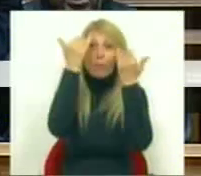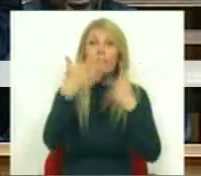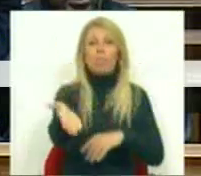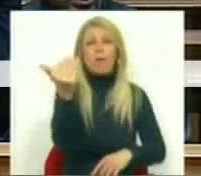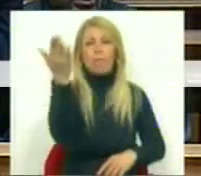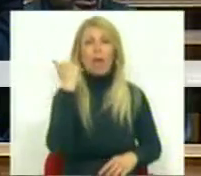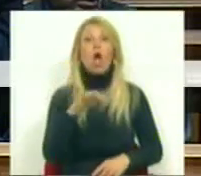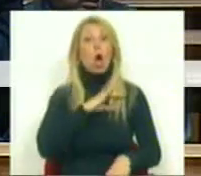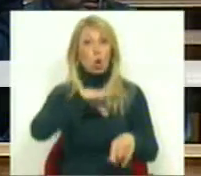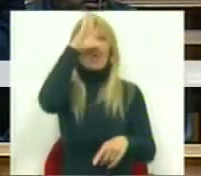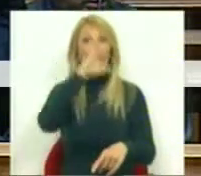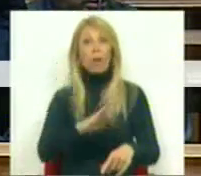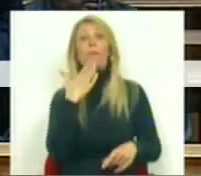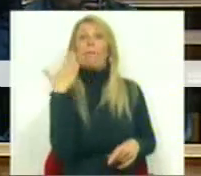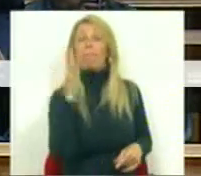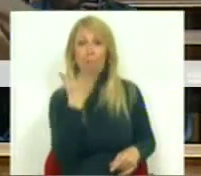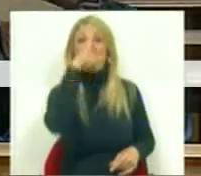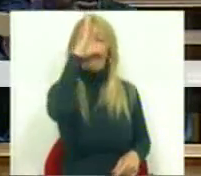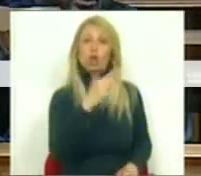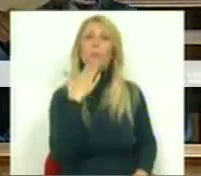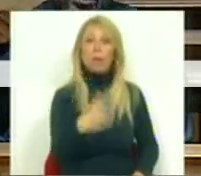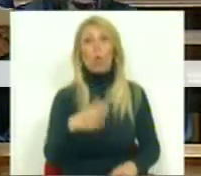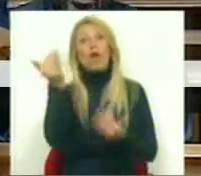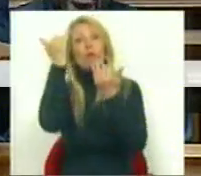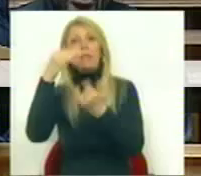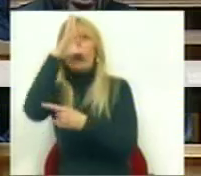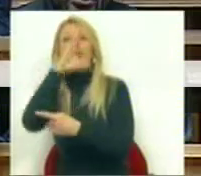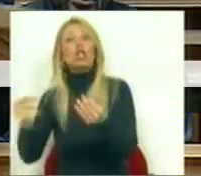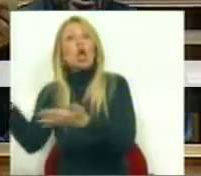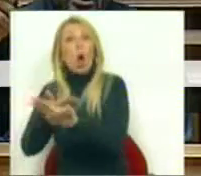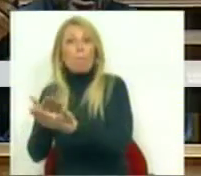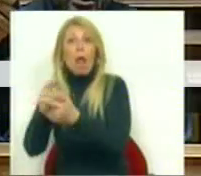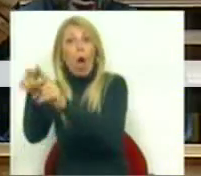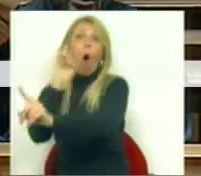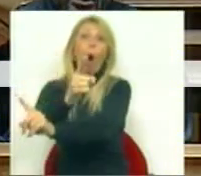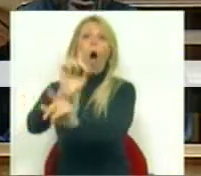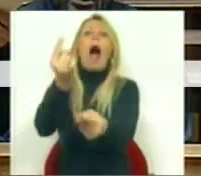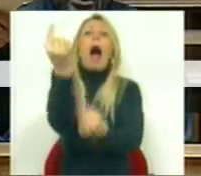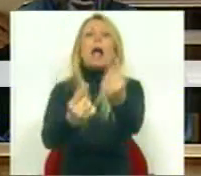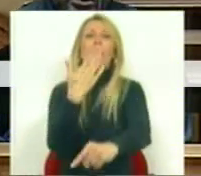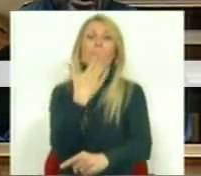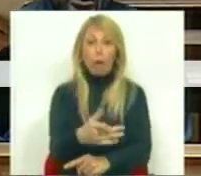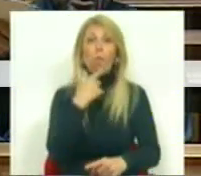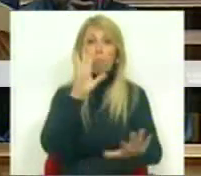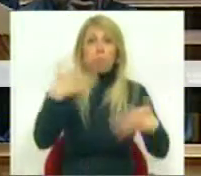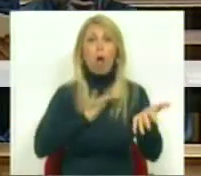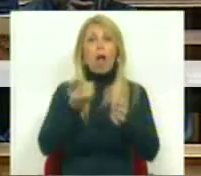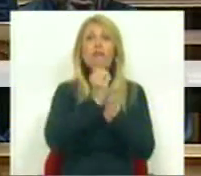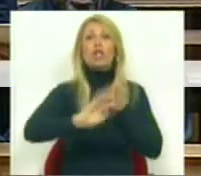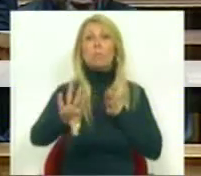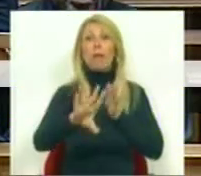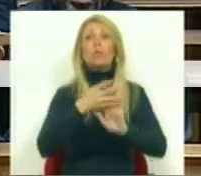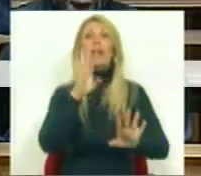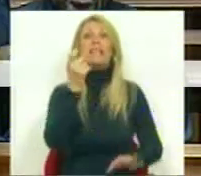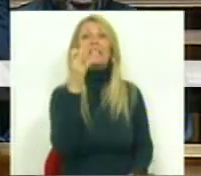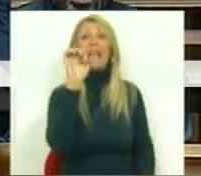Primeiro-Ministro pediu informação ao Ministro da Economia, que pediu informação a alguém. Eu posso lhe dar a cópia do despacho do Secretário Sérgio Silva Monteiro, de 21 de